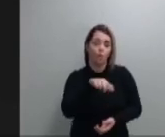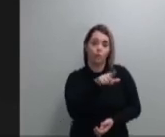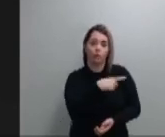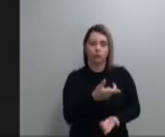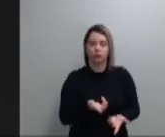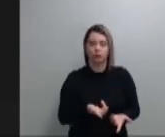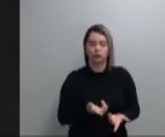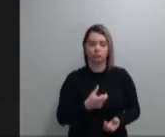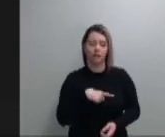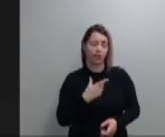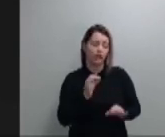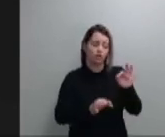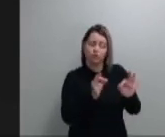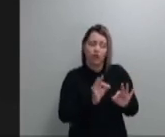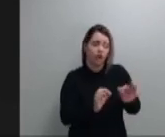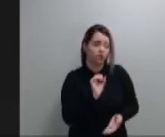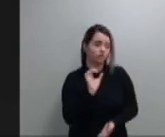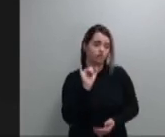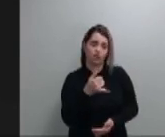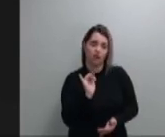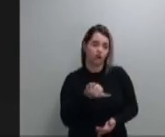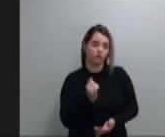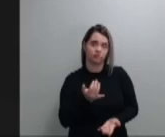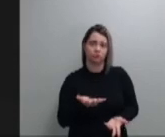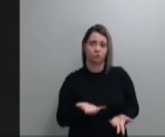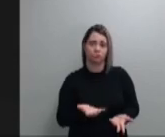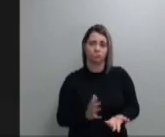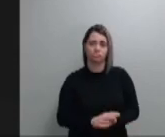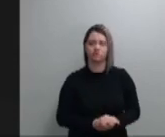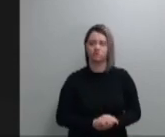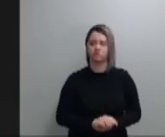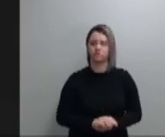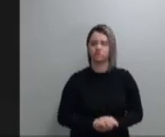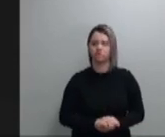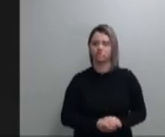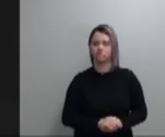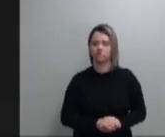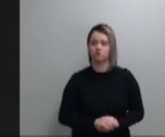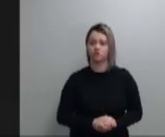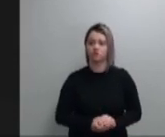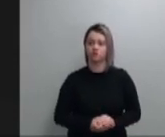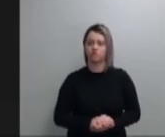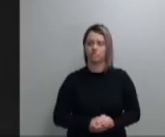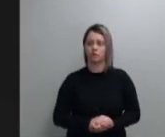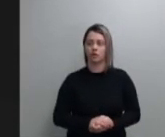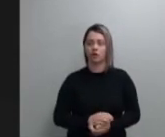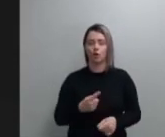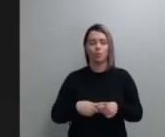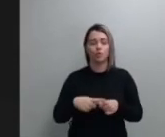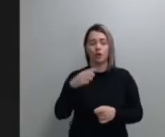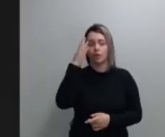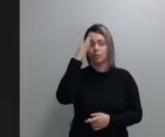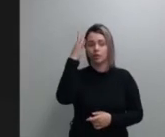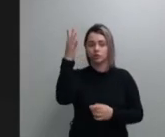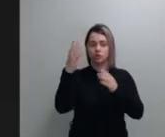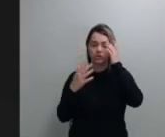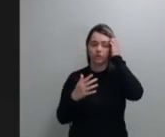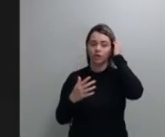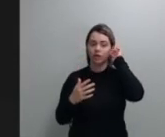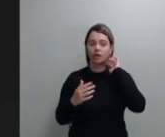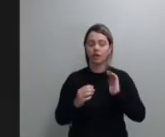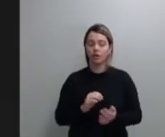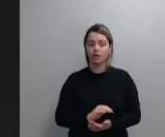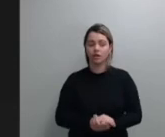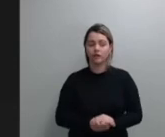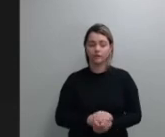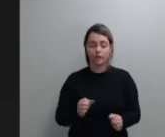julgado no virtual como é que veja só com a notícia porque eu imaginei ministro Napoleão que fosse um caso que tivesse